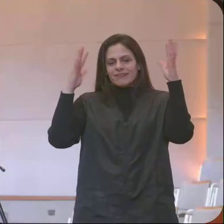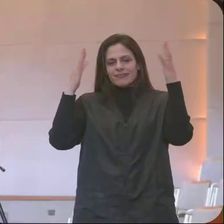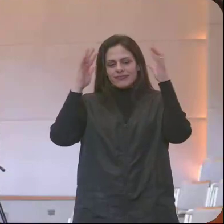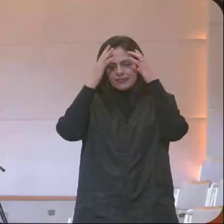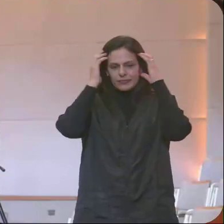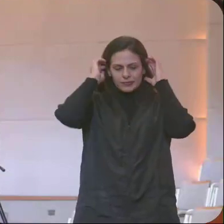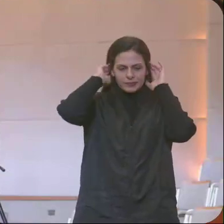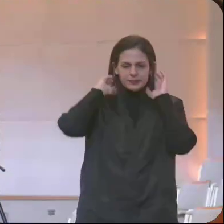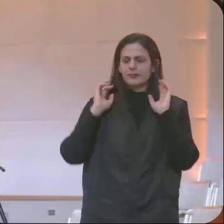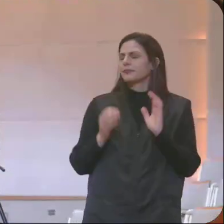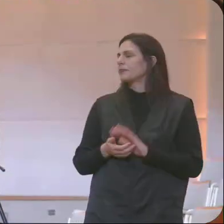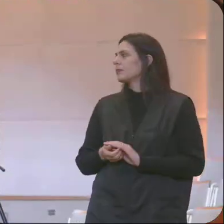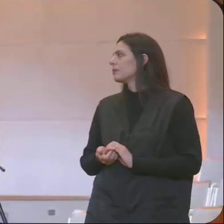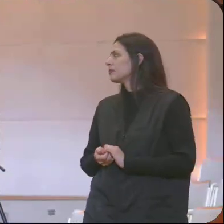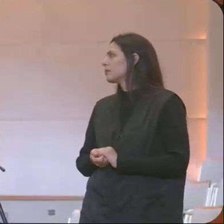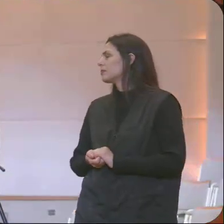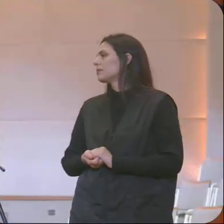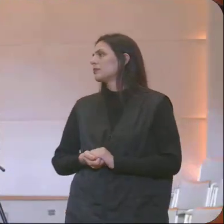nesse momento.